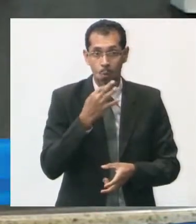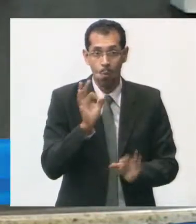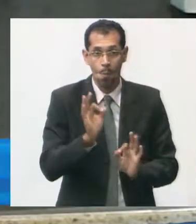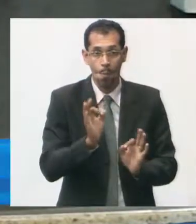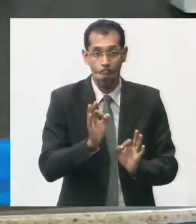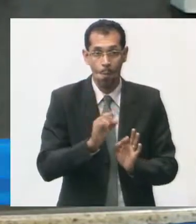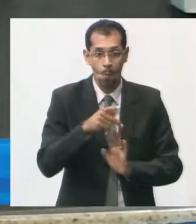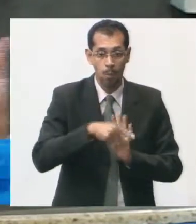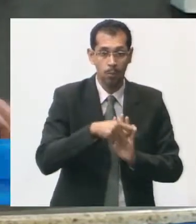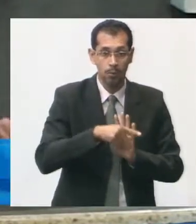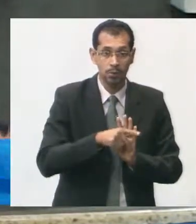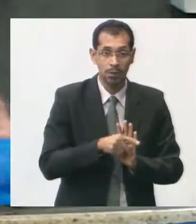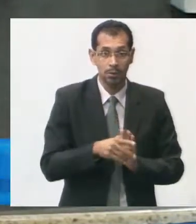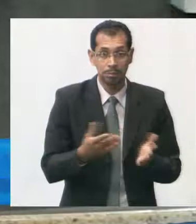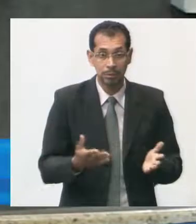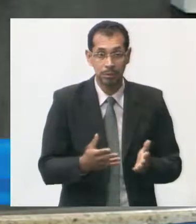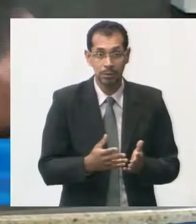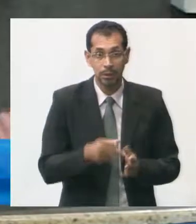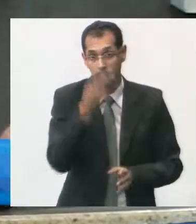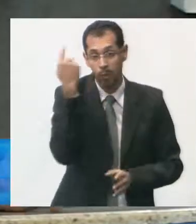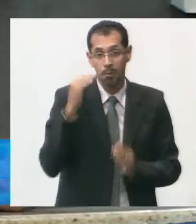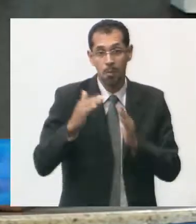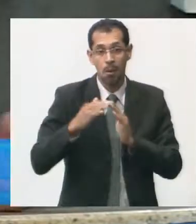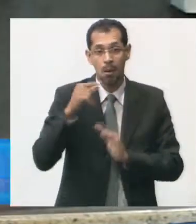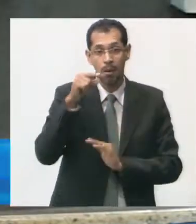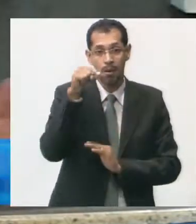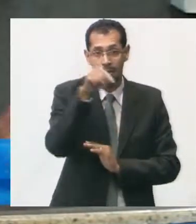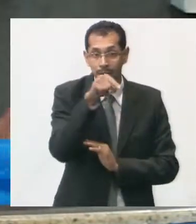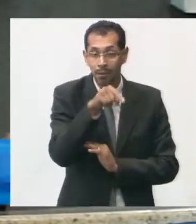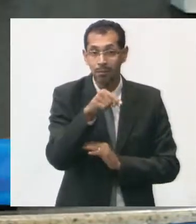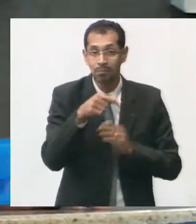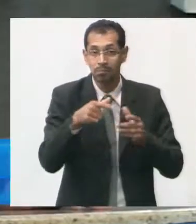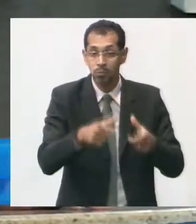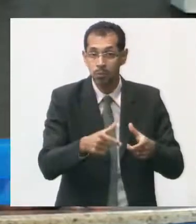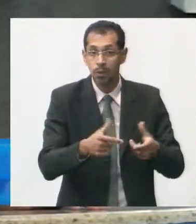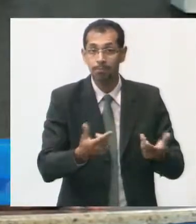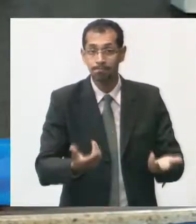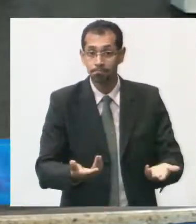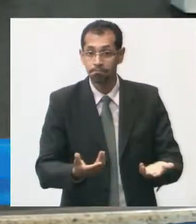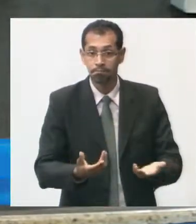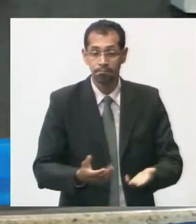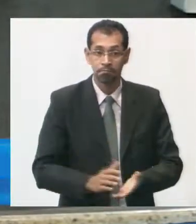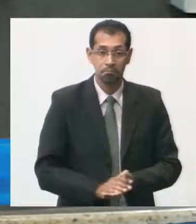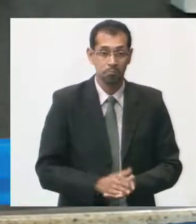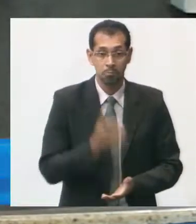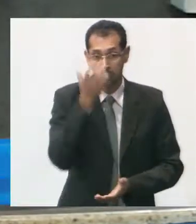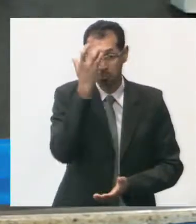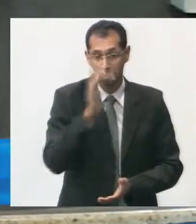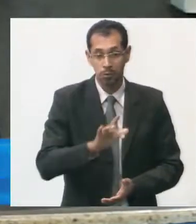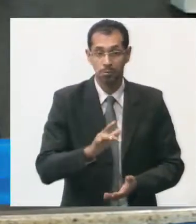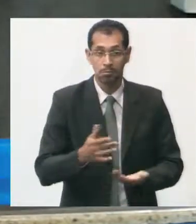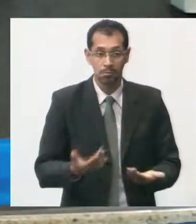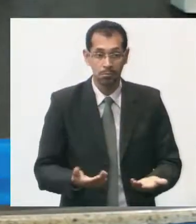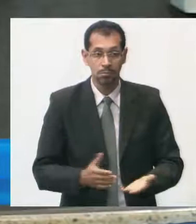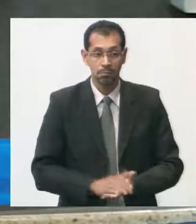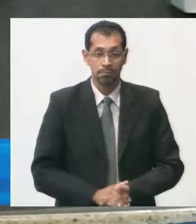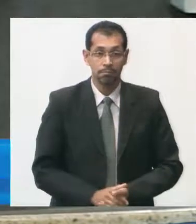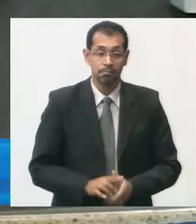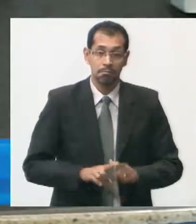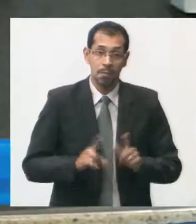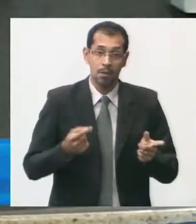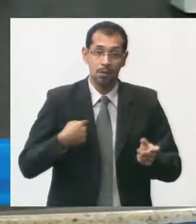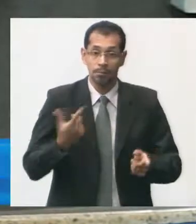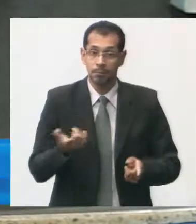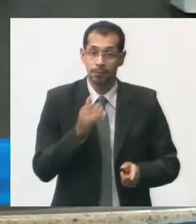prefeitura encampou o projeto do Estado e fez a discussão, enfim. De toda maneira, fica aqui o alerta, mais